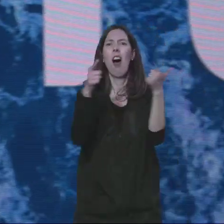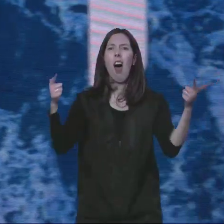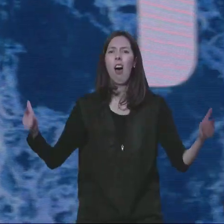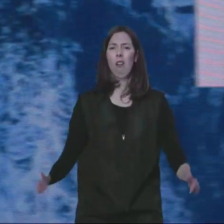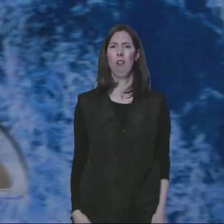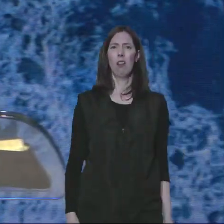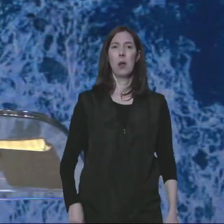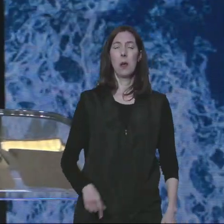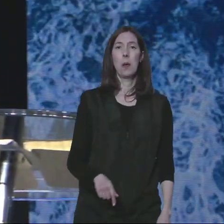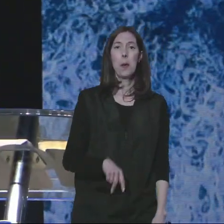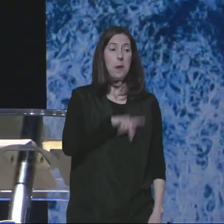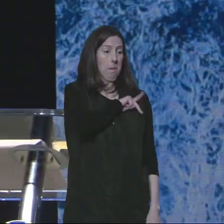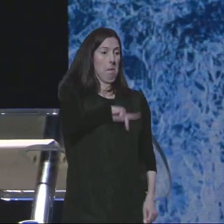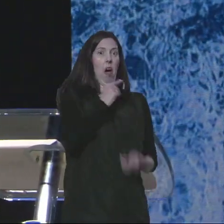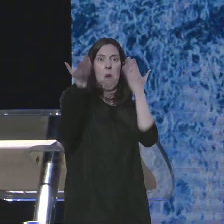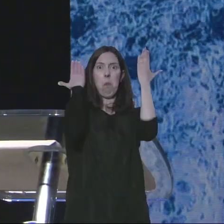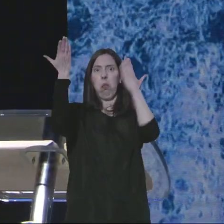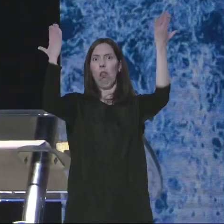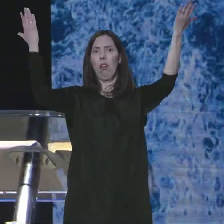no psiquiatra?